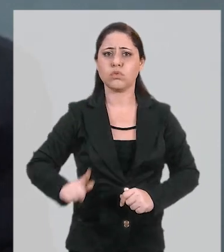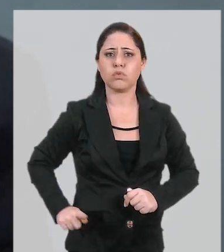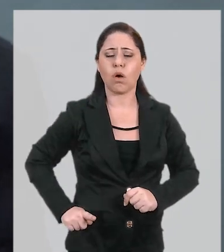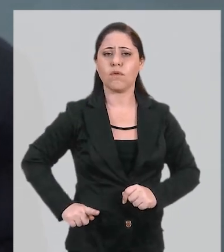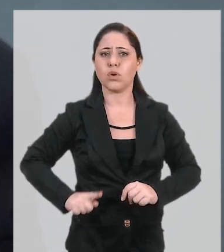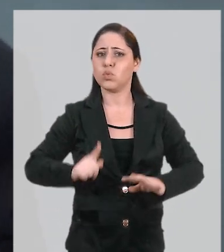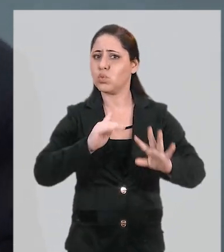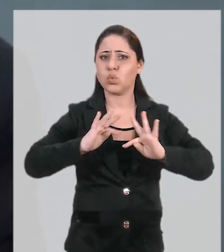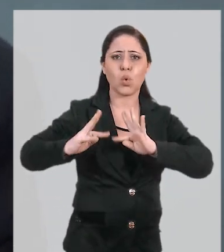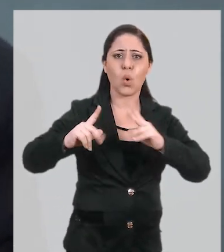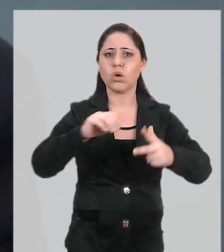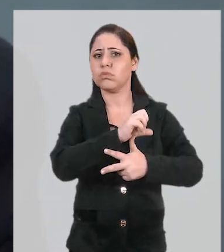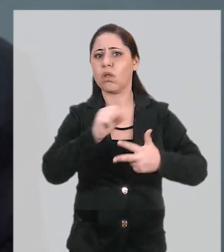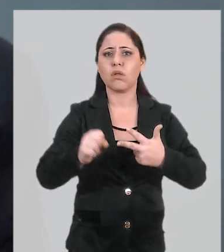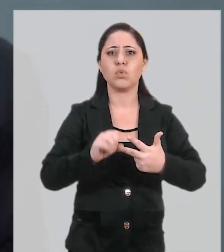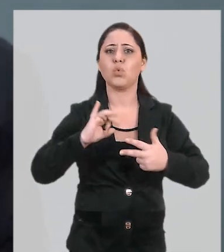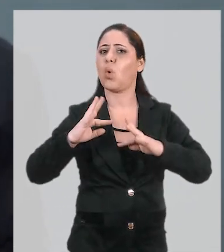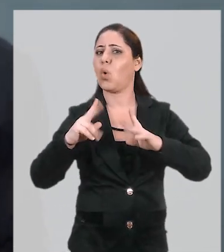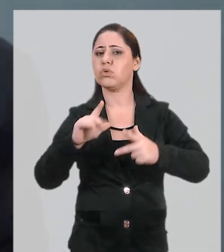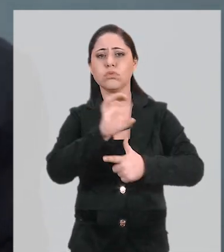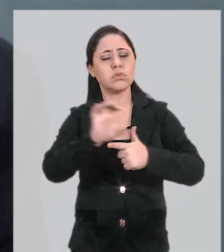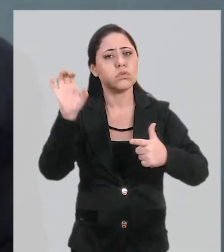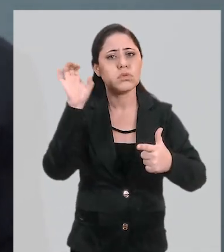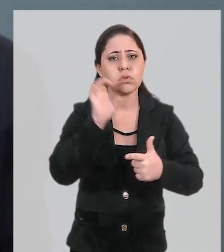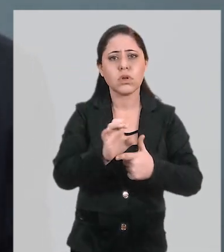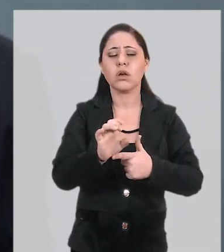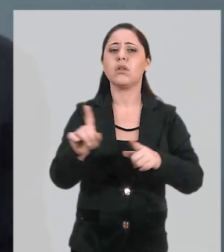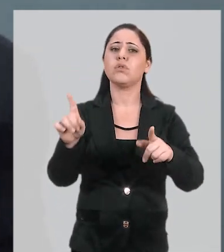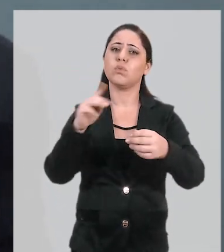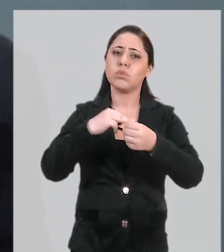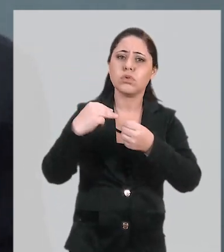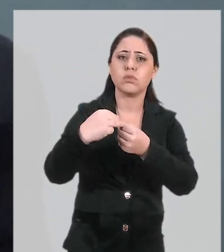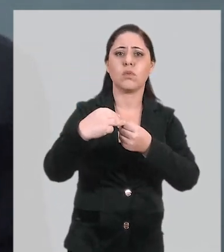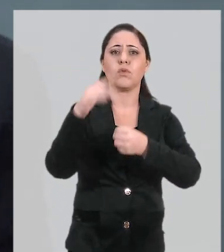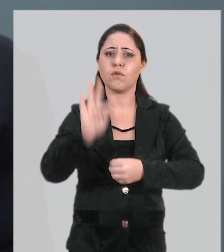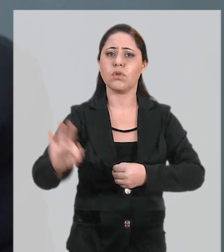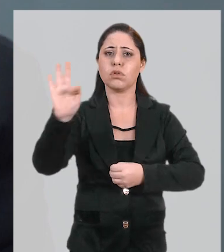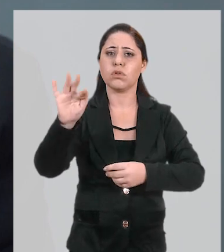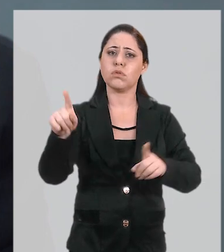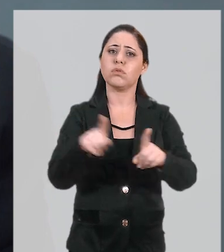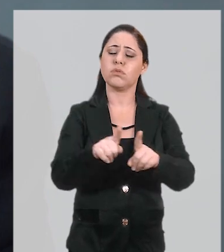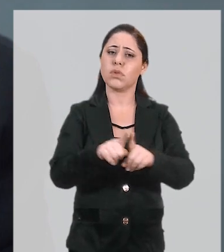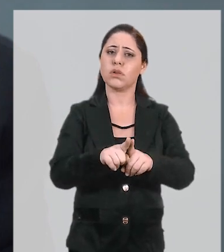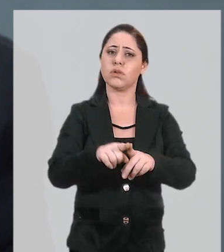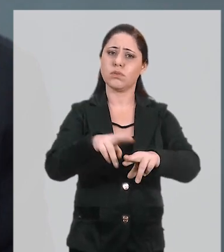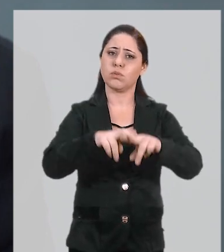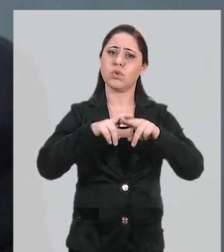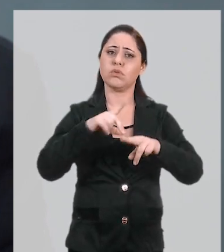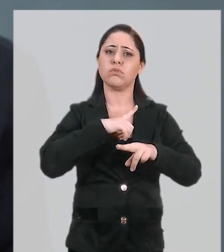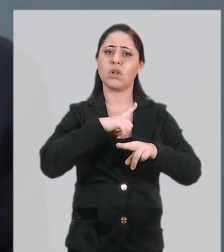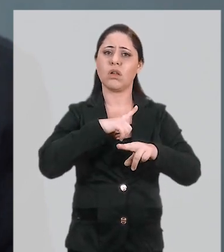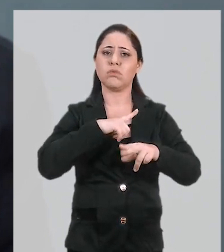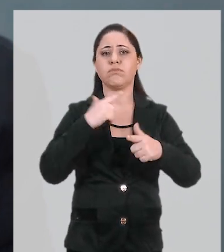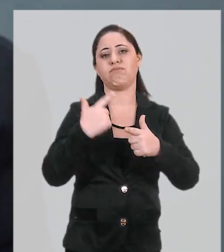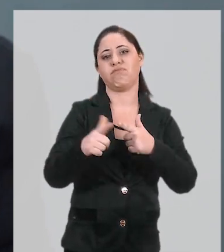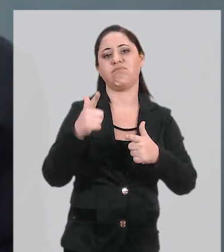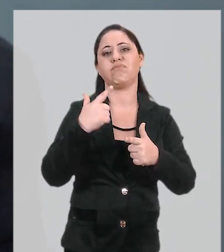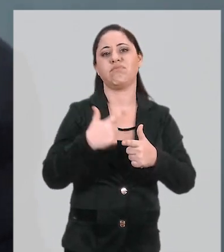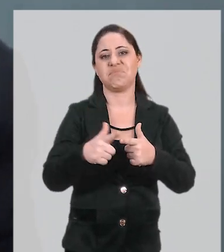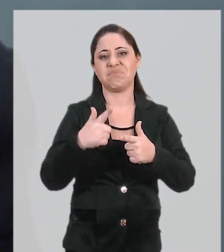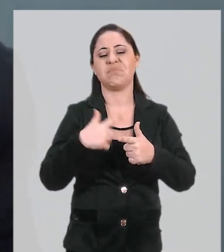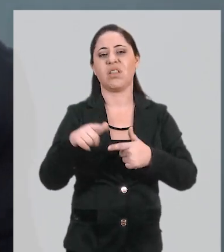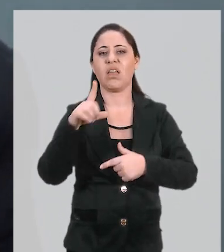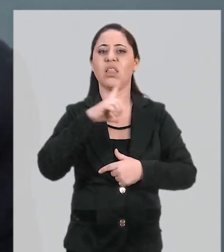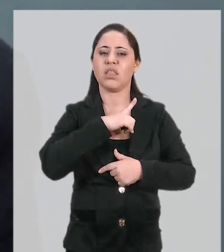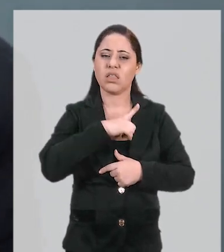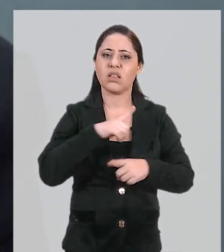os governos, todas as esferas, do governo federal, do governo estadual e do governo municipal. E com isso ela gera essas demandas, assim como